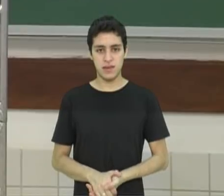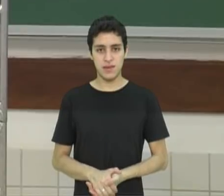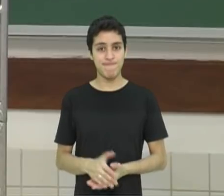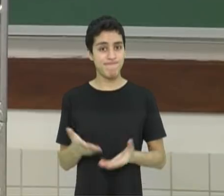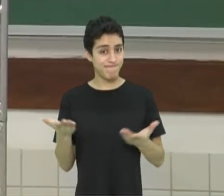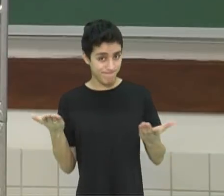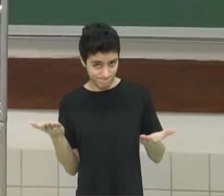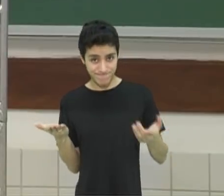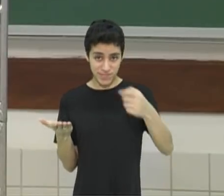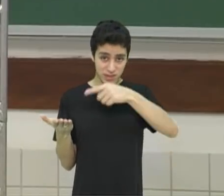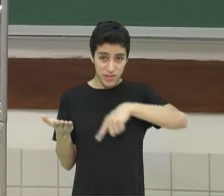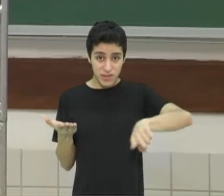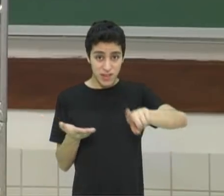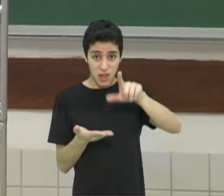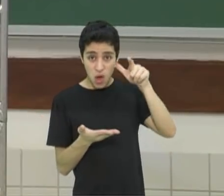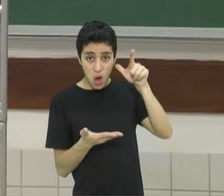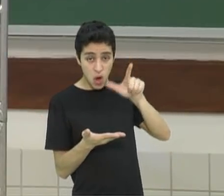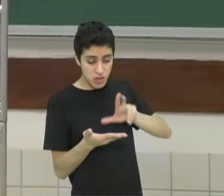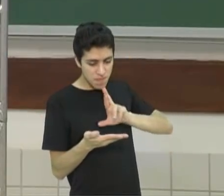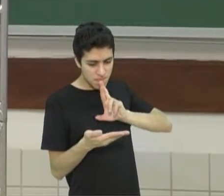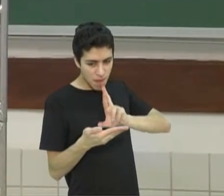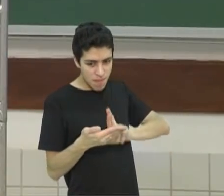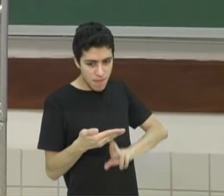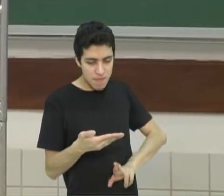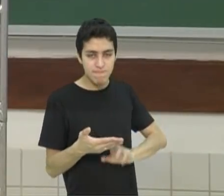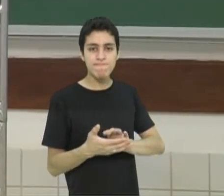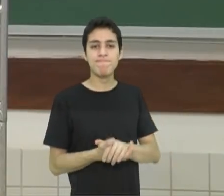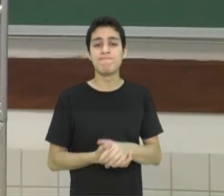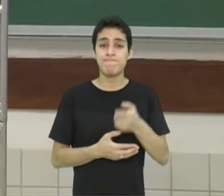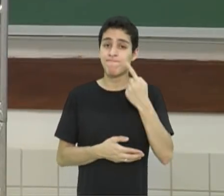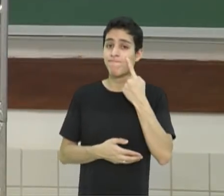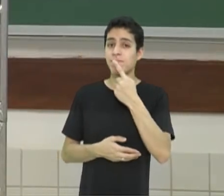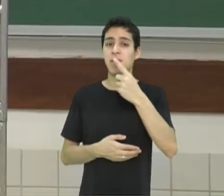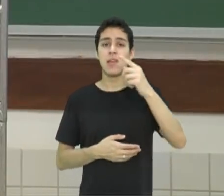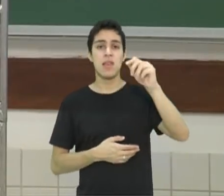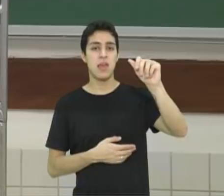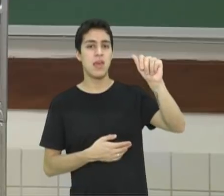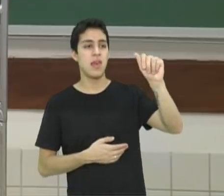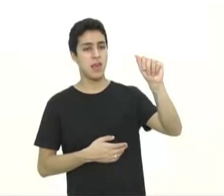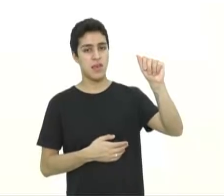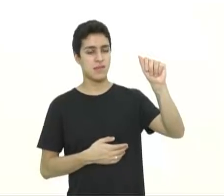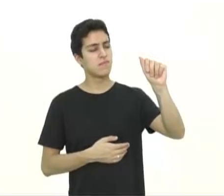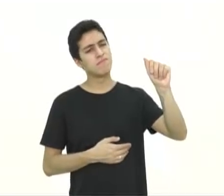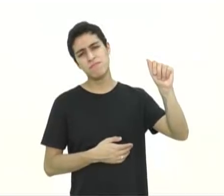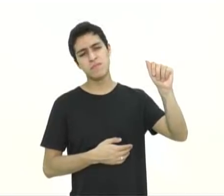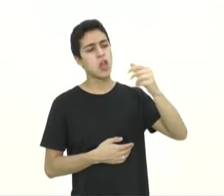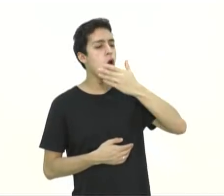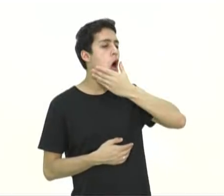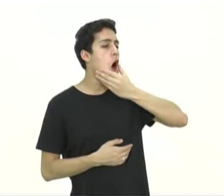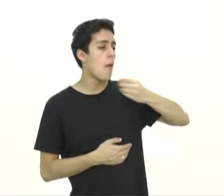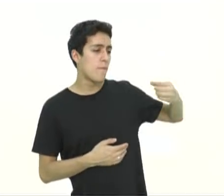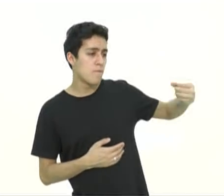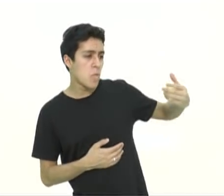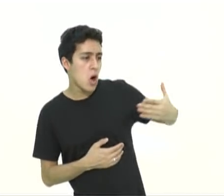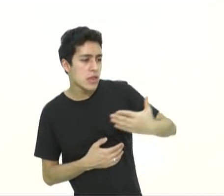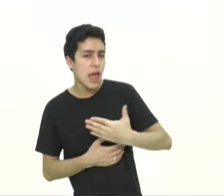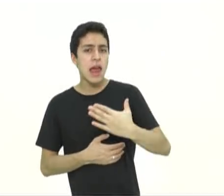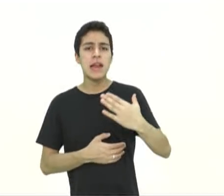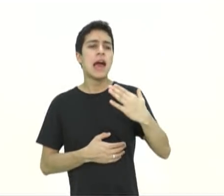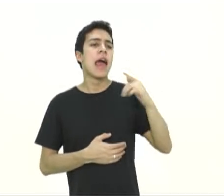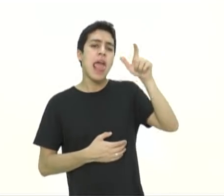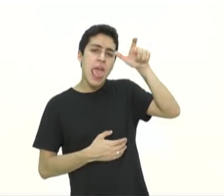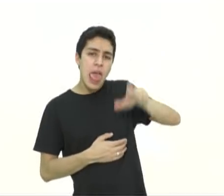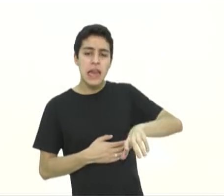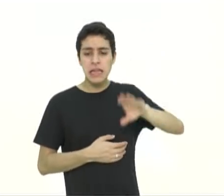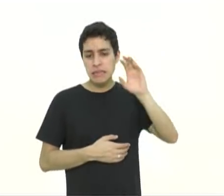E aí, você conseguiu responder? Vamos ver. Letra A. Homem moderno que tenta equilibrar